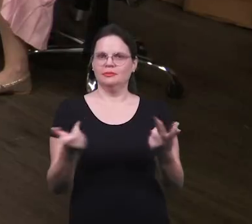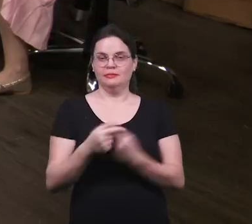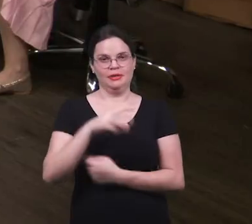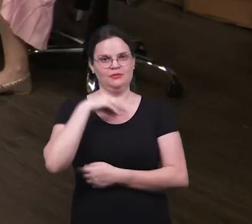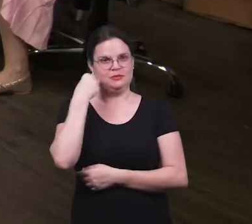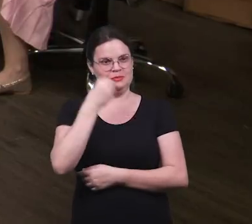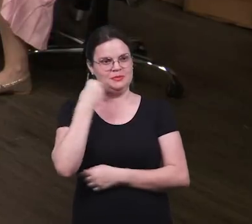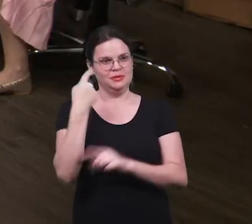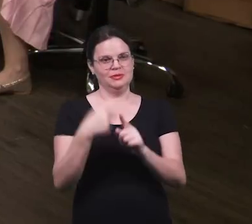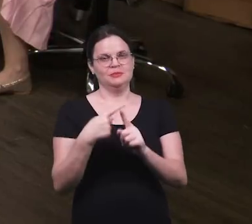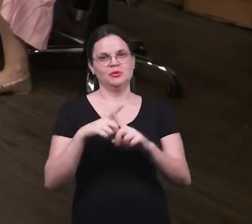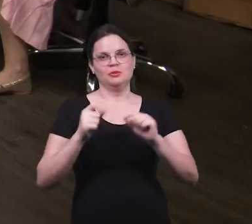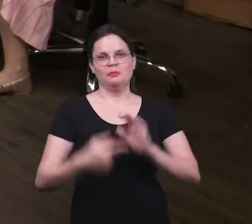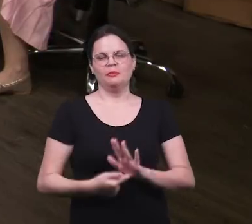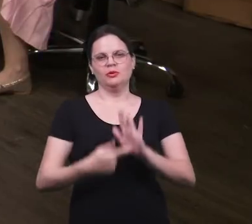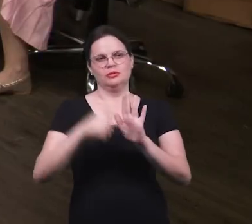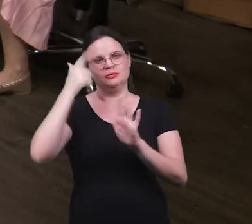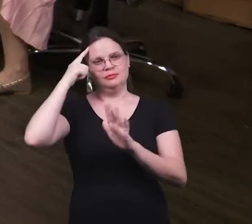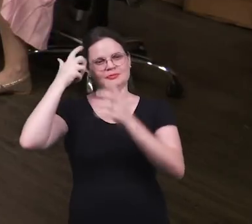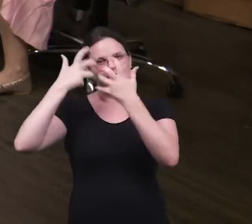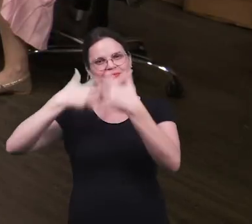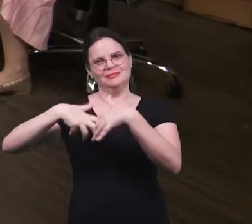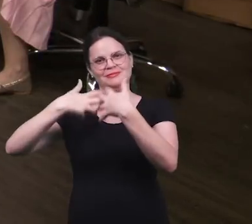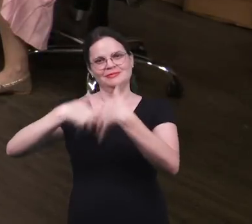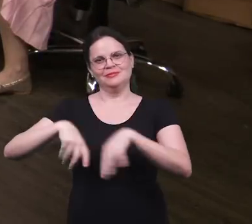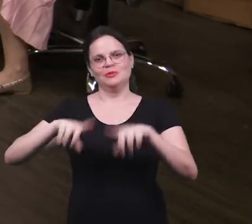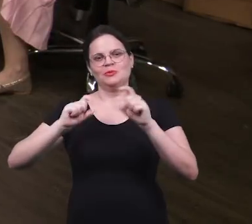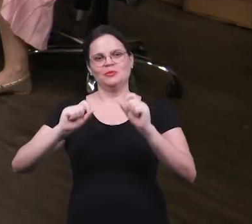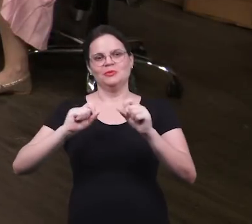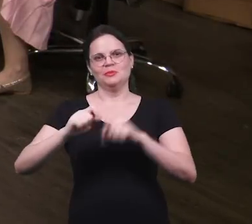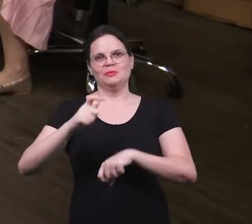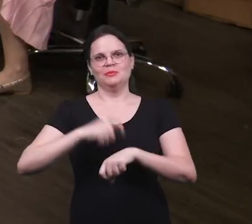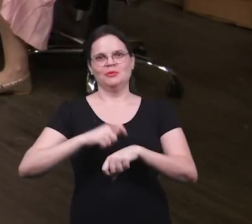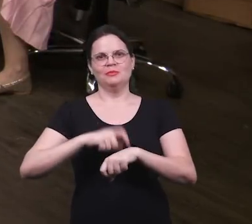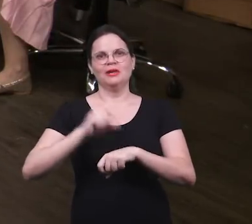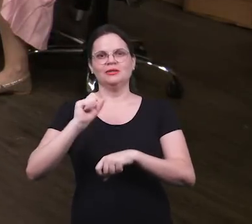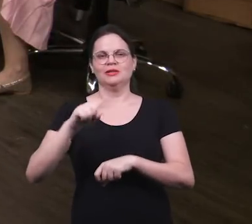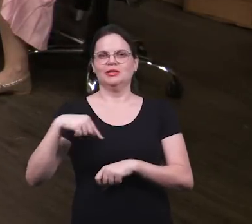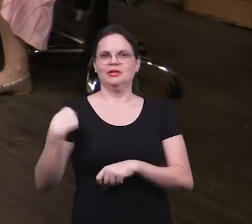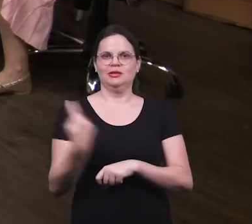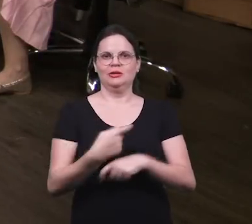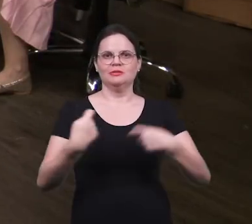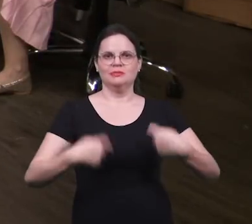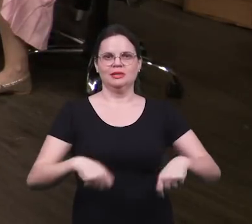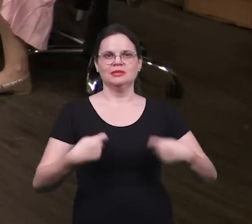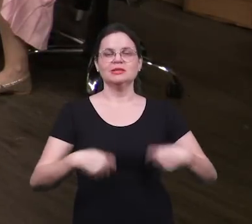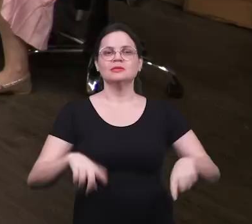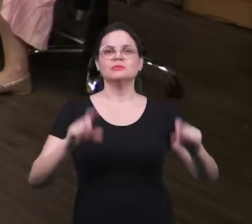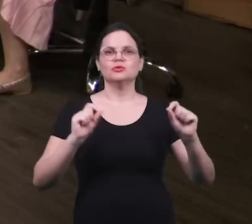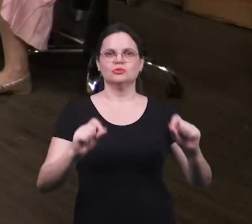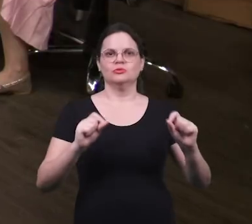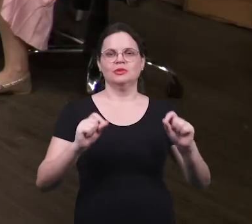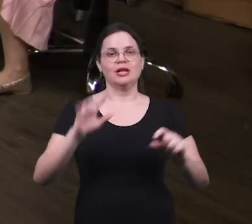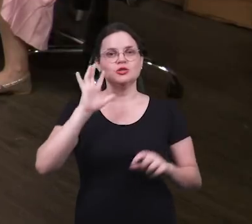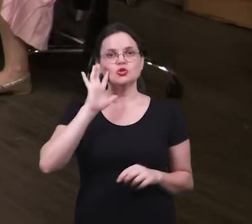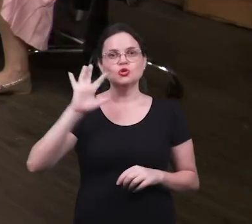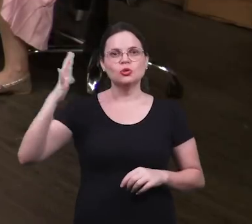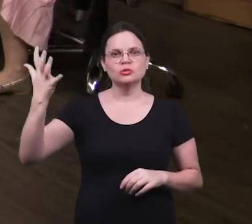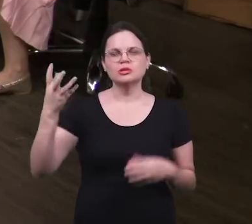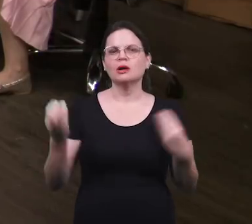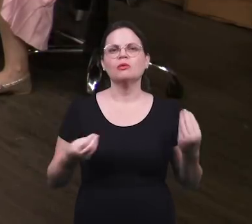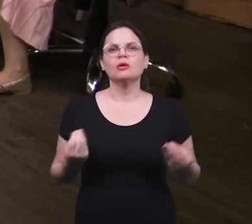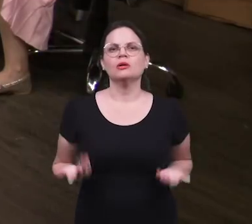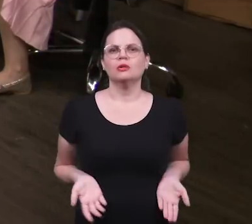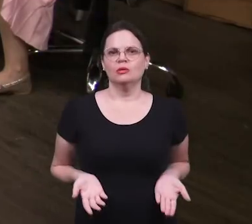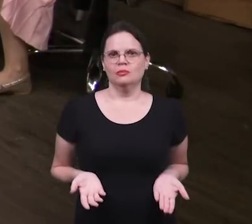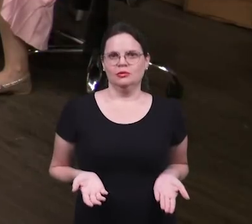essa experiência, porque ela acabou se refletindo no momento em que se buscou a solução para a